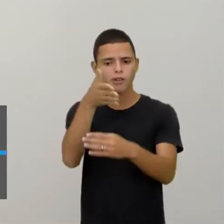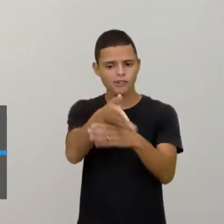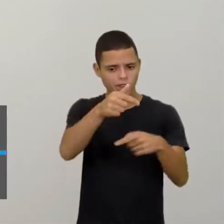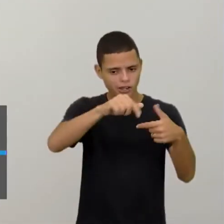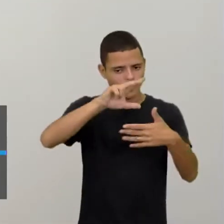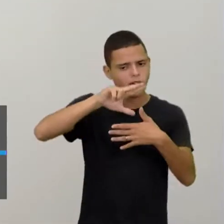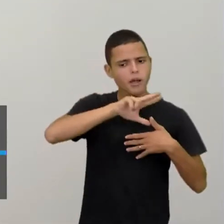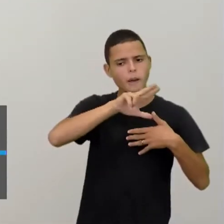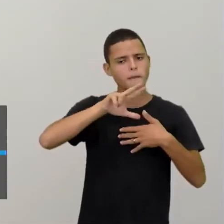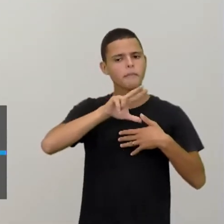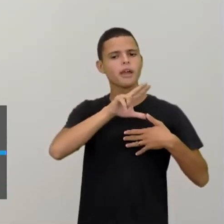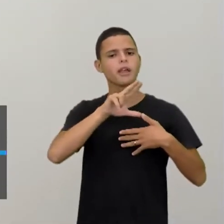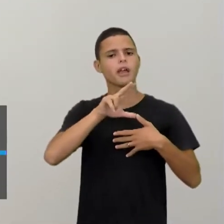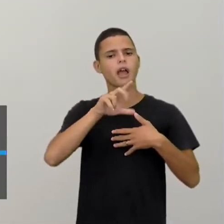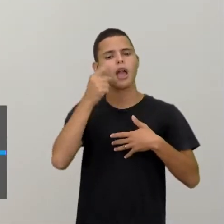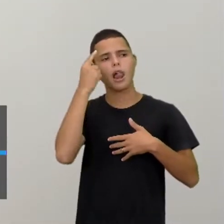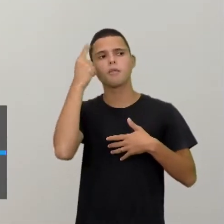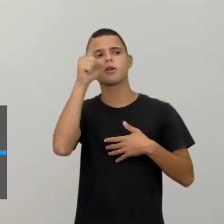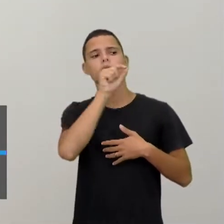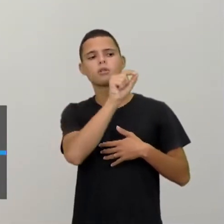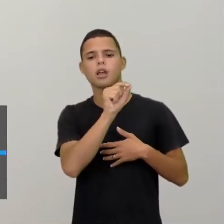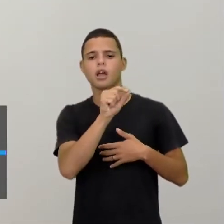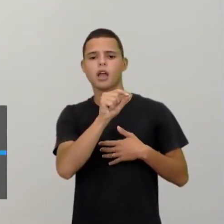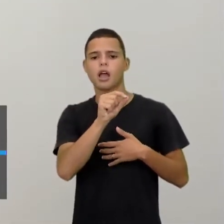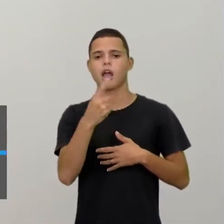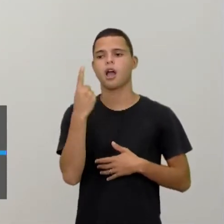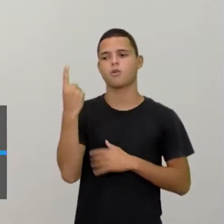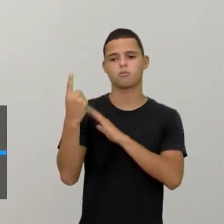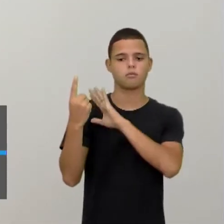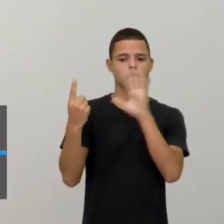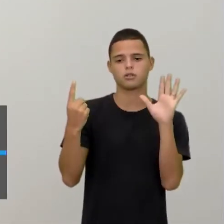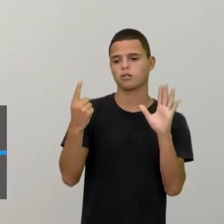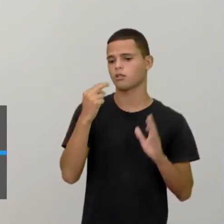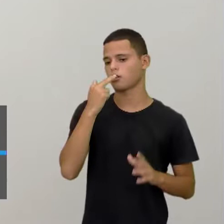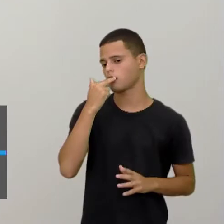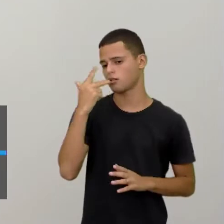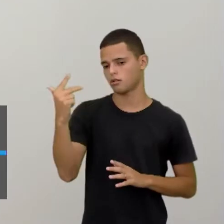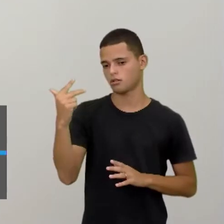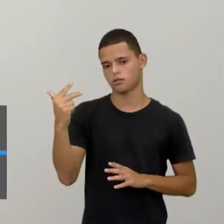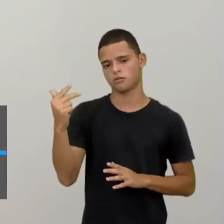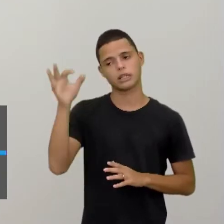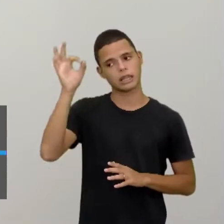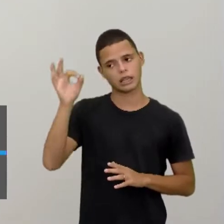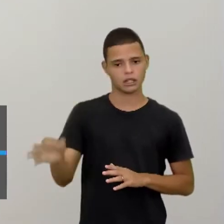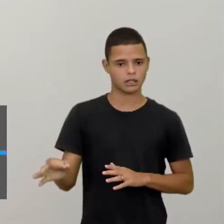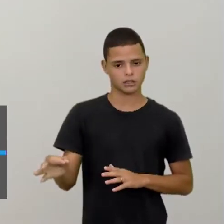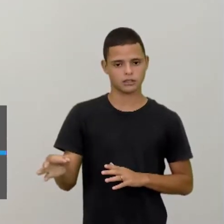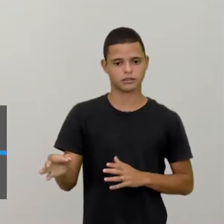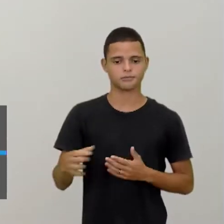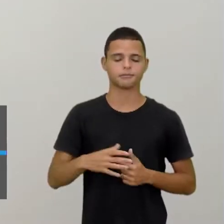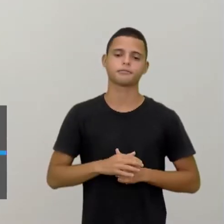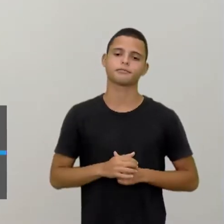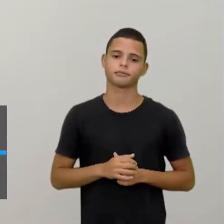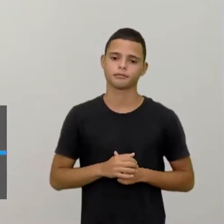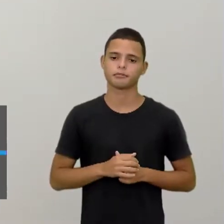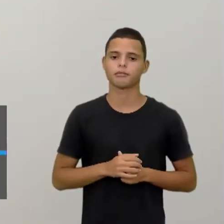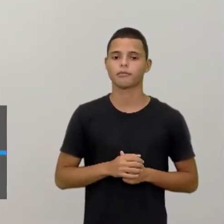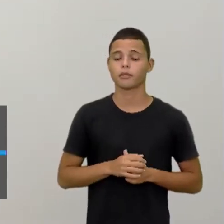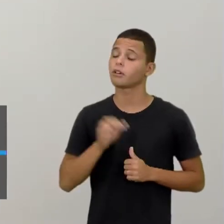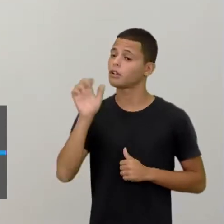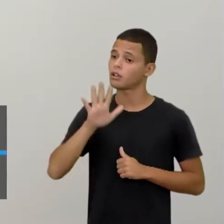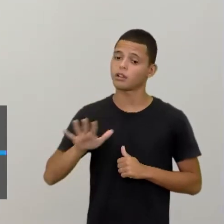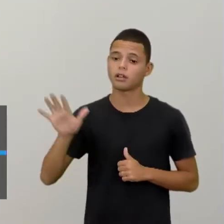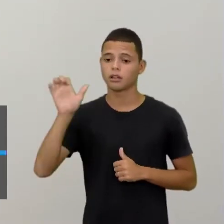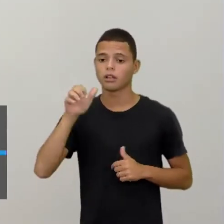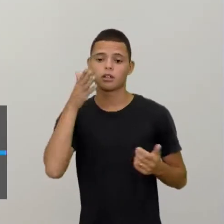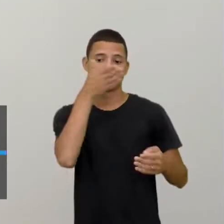chega com esse imaginário aí de uma língua única, né? Como que está aqui nesse quadro Compartilhando Conhecimento. Então, eles chegam aqui